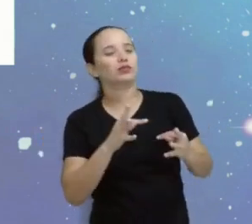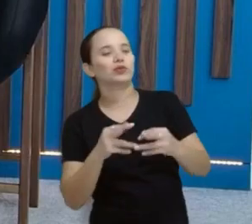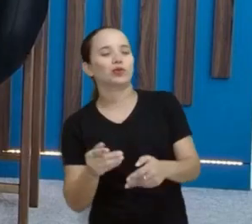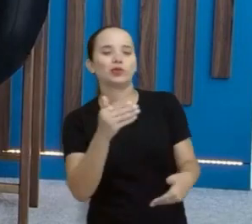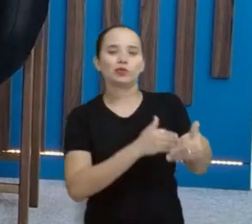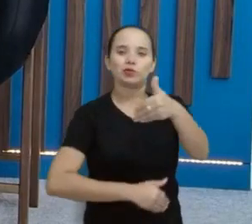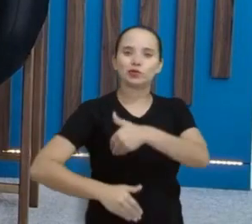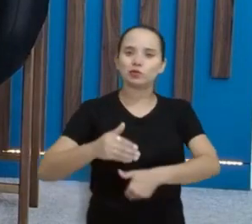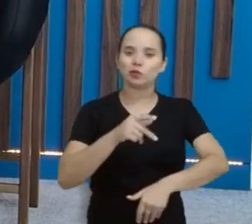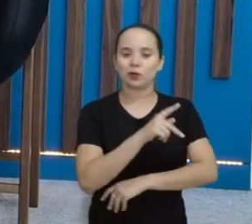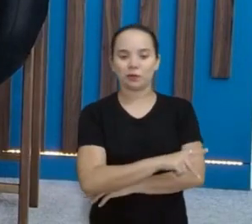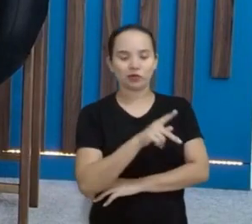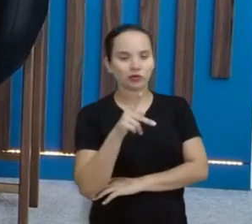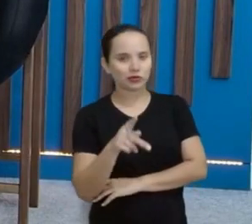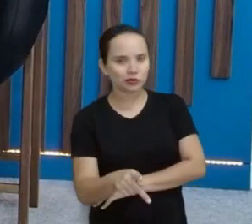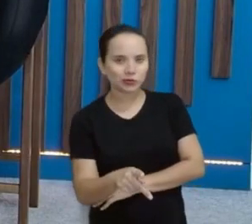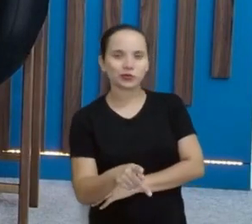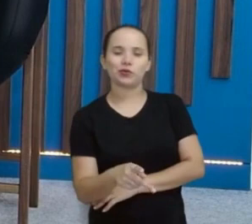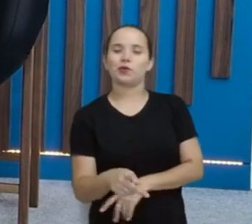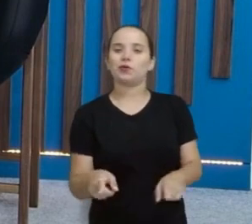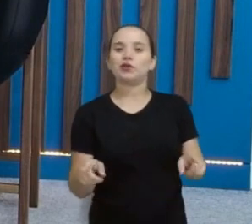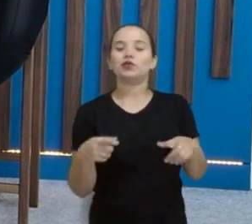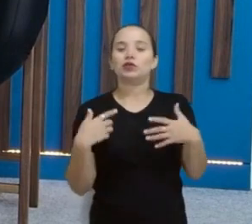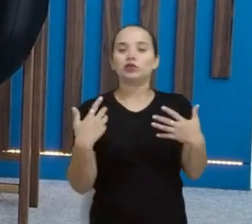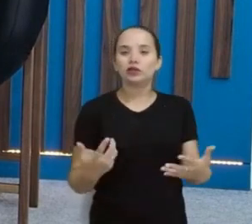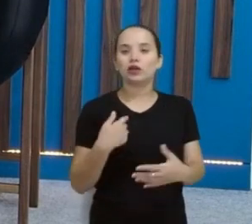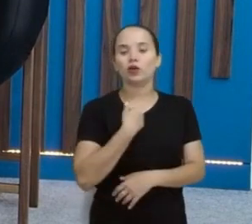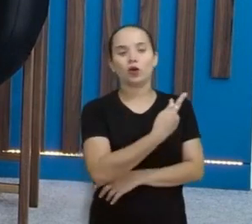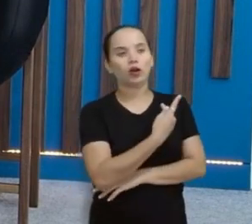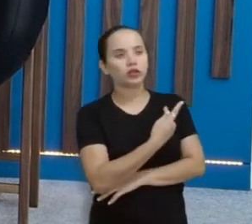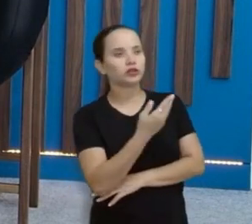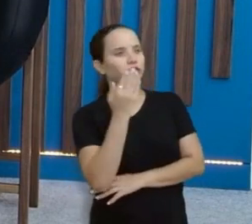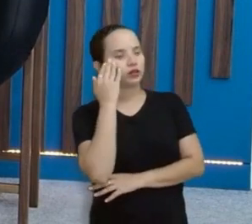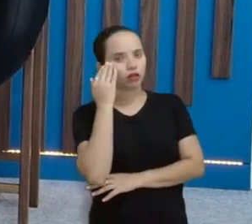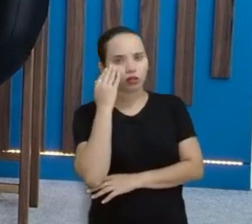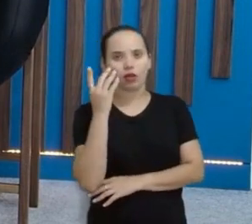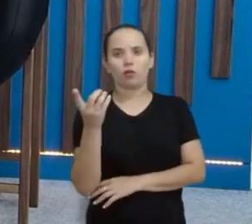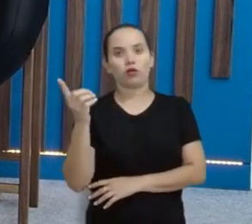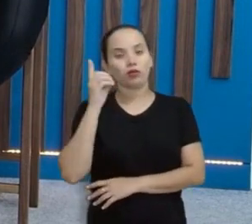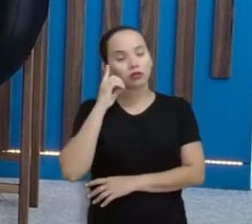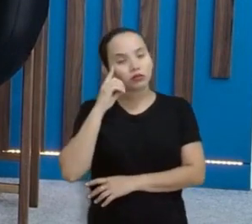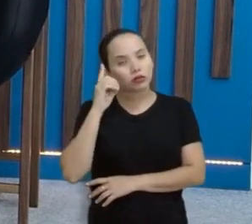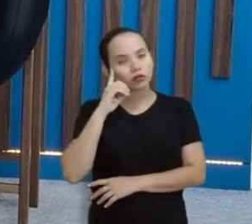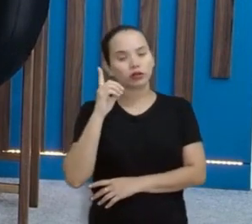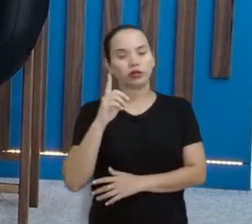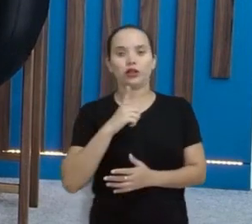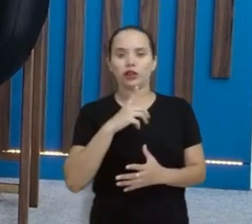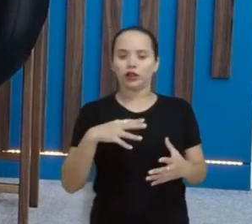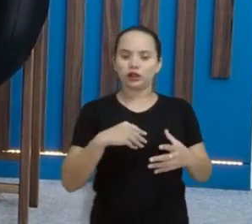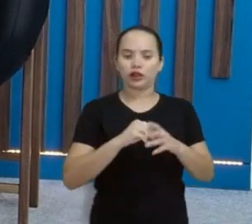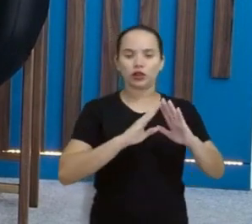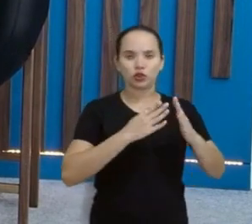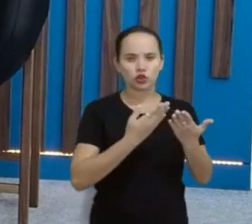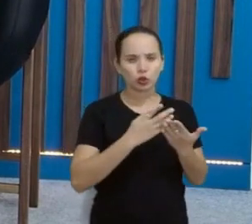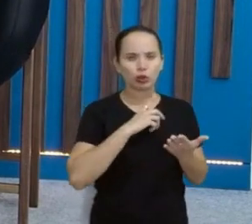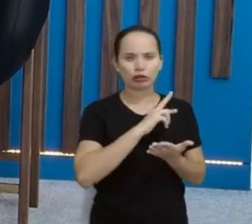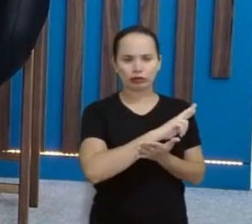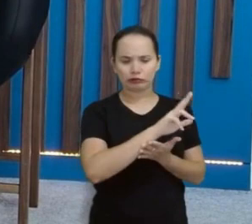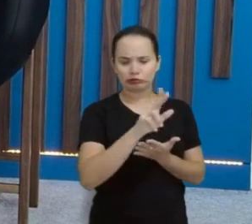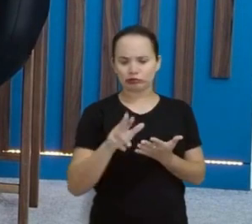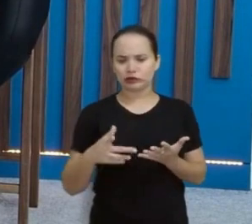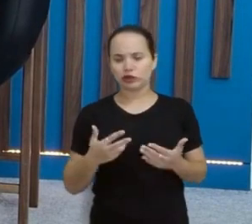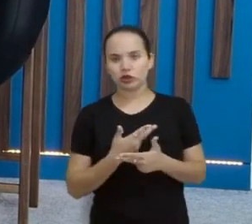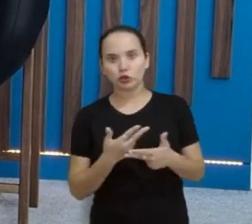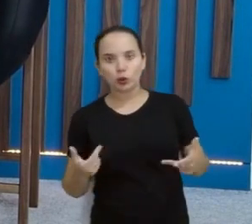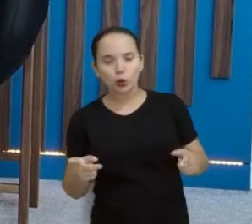aos professores, tá certo? A gente sabe que o dia a dia da escola tem várias outras coisas e ainda mais essa aí, né?